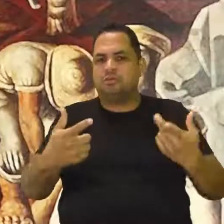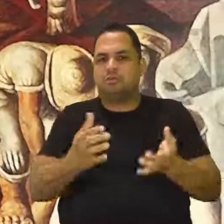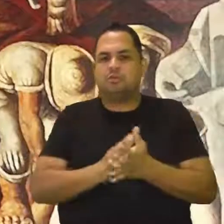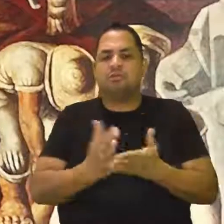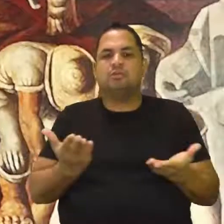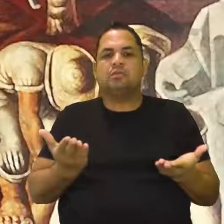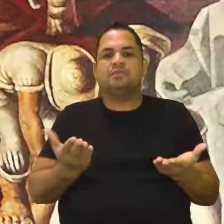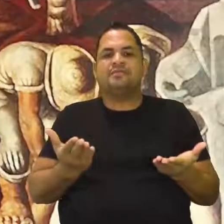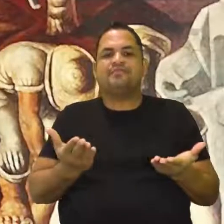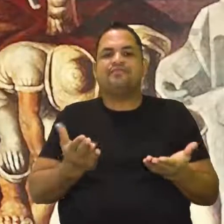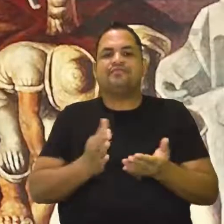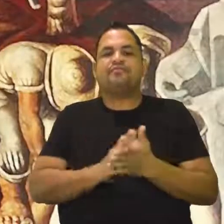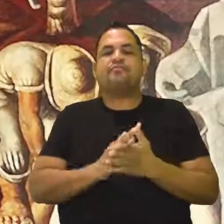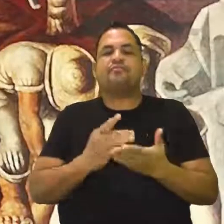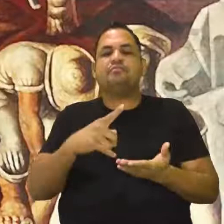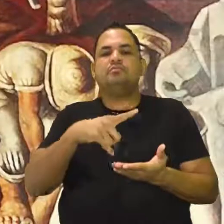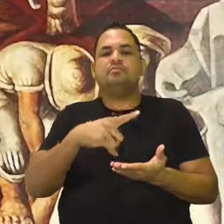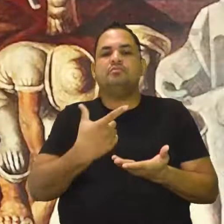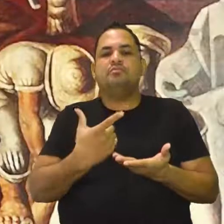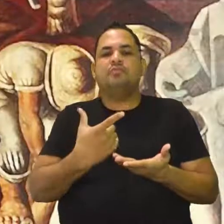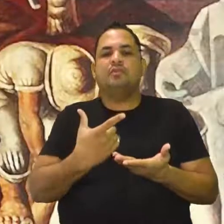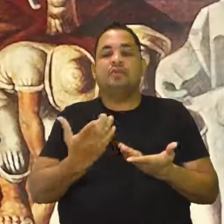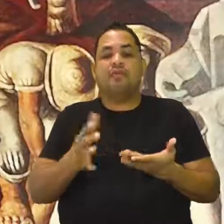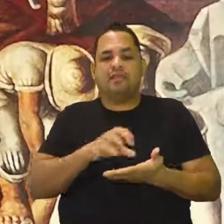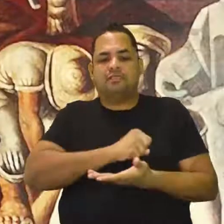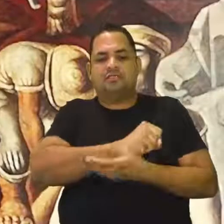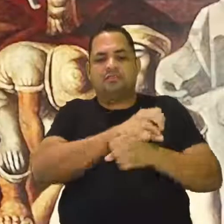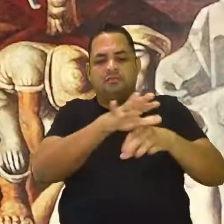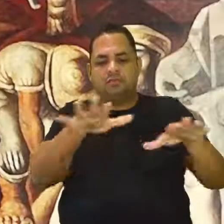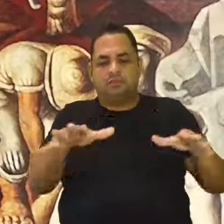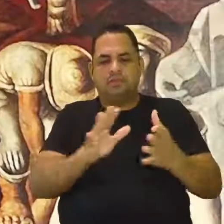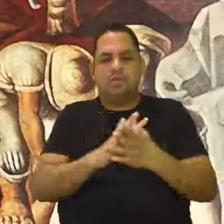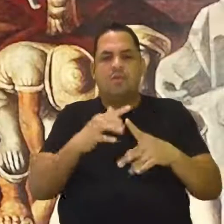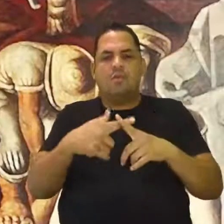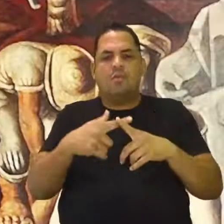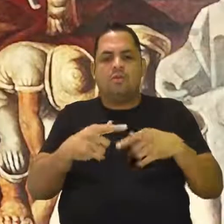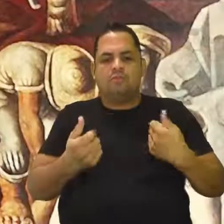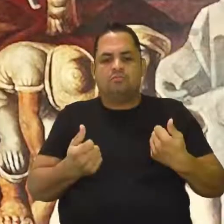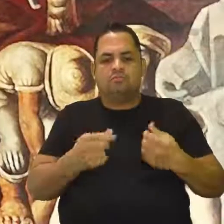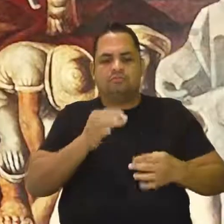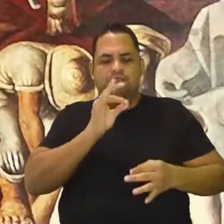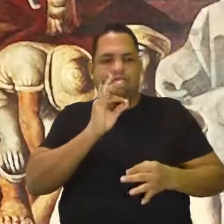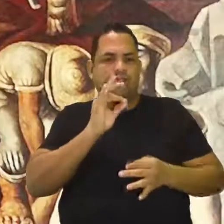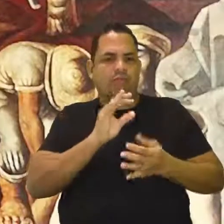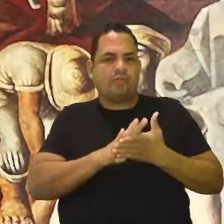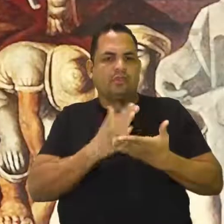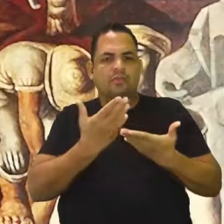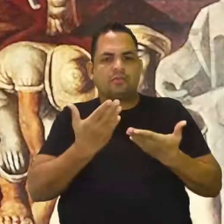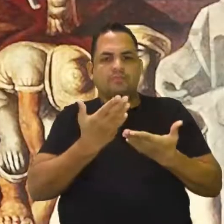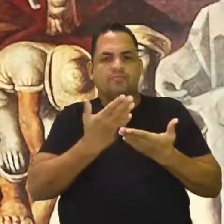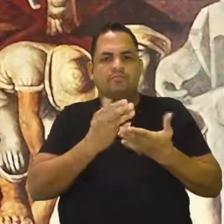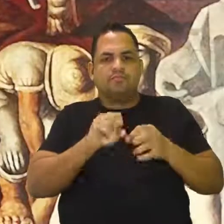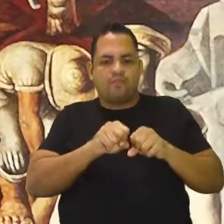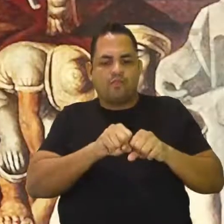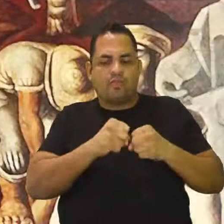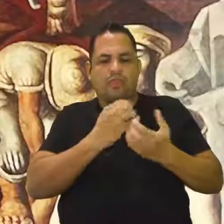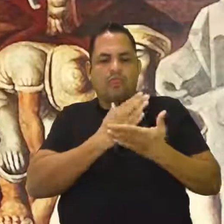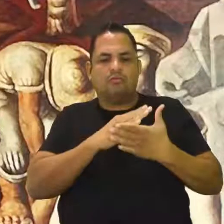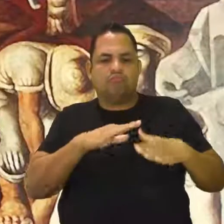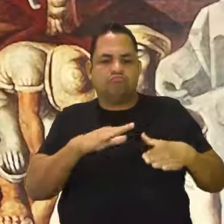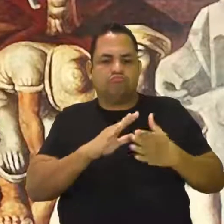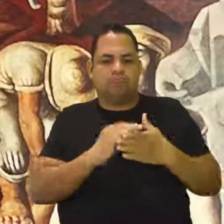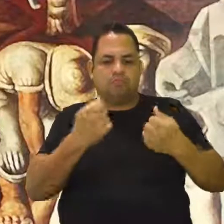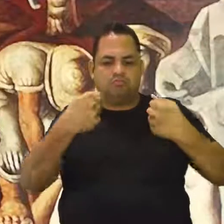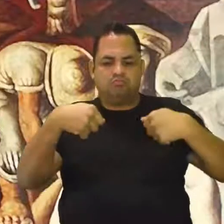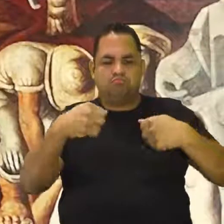a essa crise política que vai ser assolada. Por quê? Porque os cafeicultores, quando derrubam o seu poder